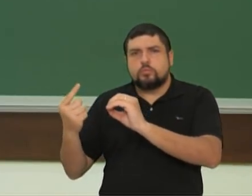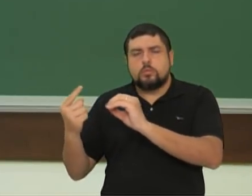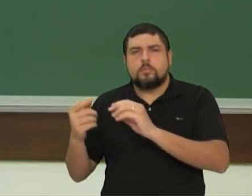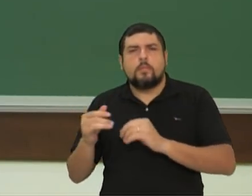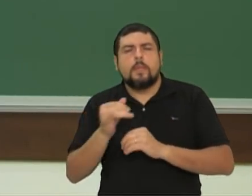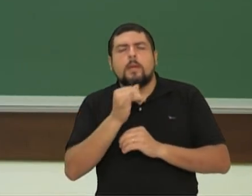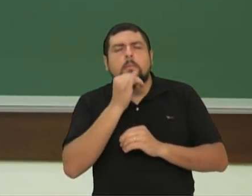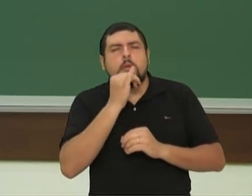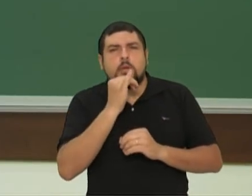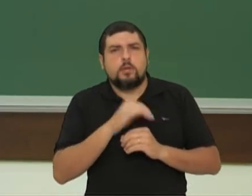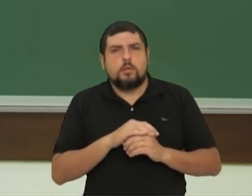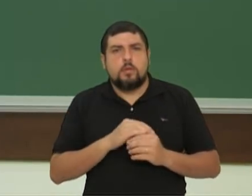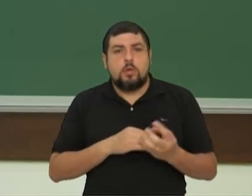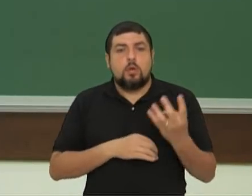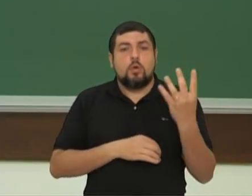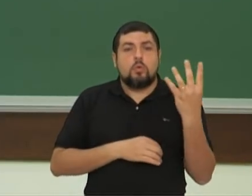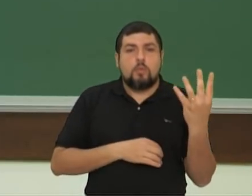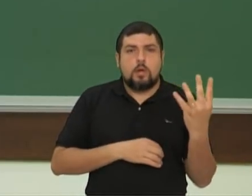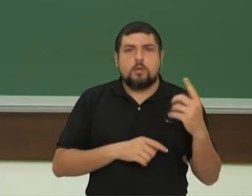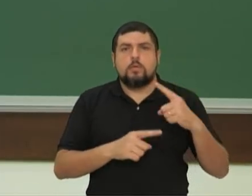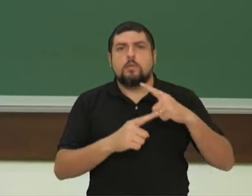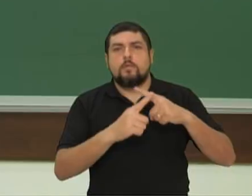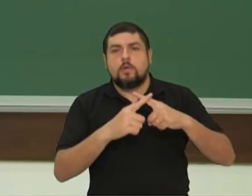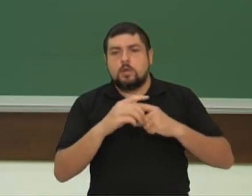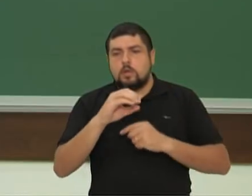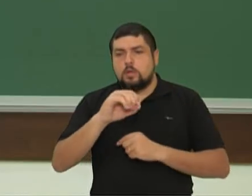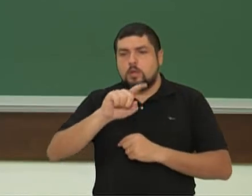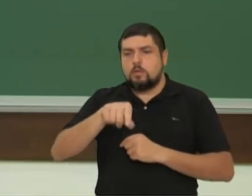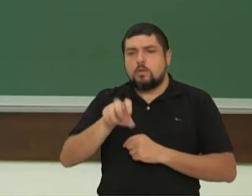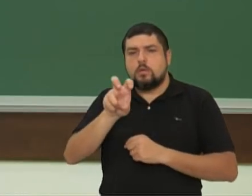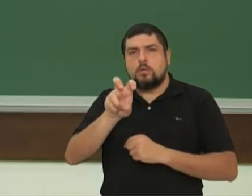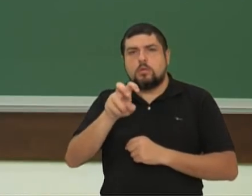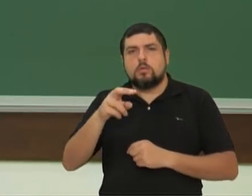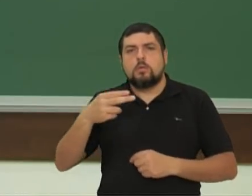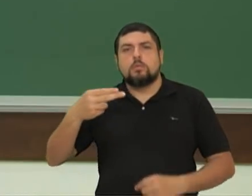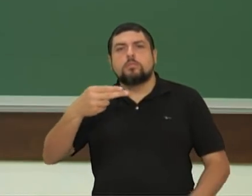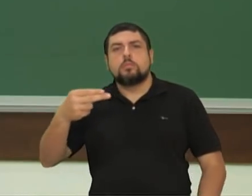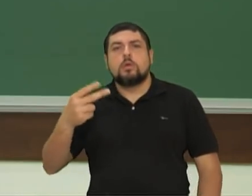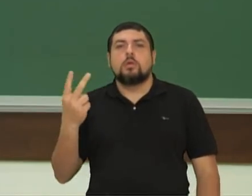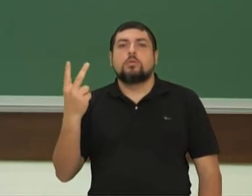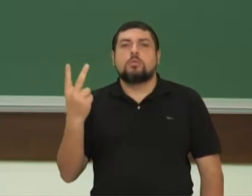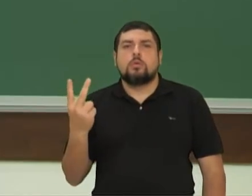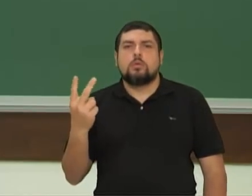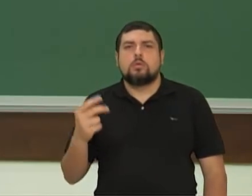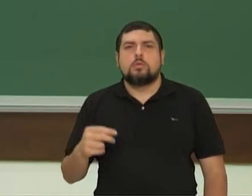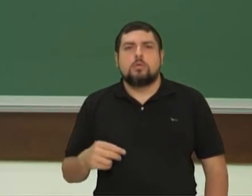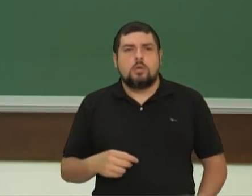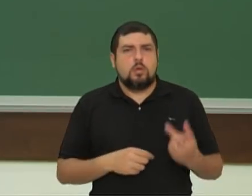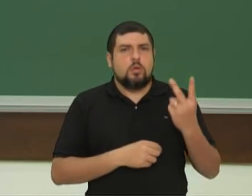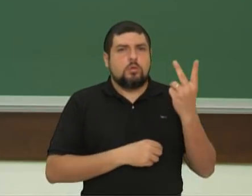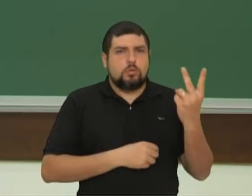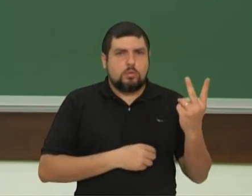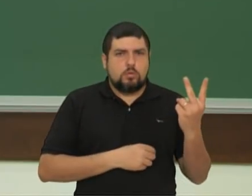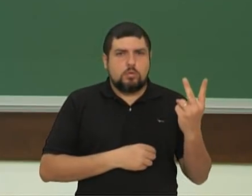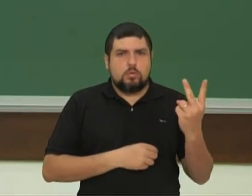lá 4 e multiplica por meio, dá 2. Você pega o 2 e multiplica por meio, dá 1. Então você vai